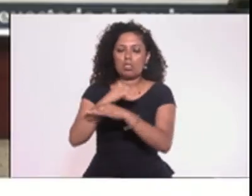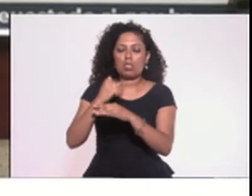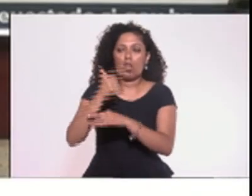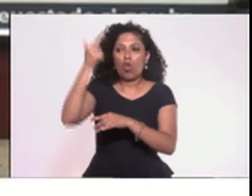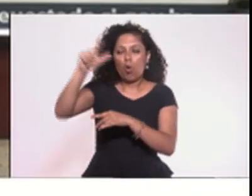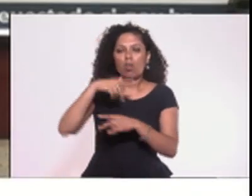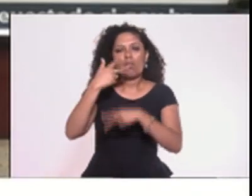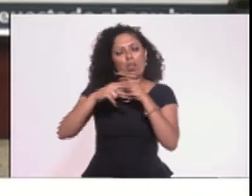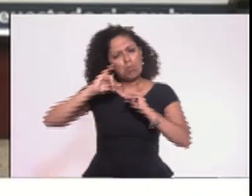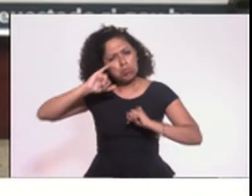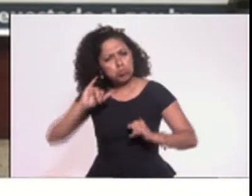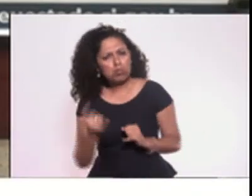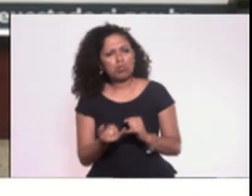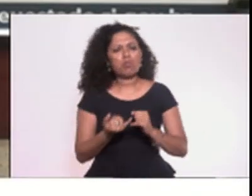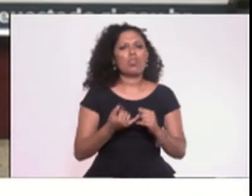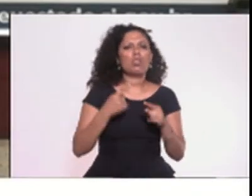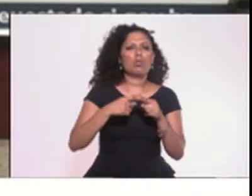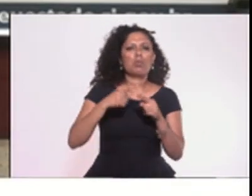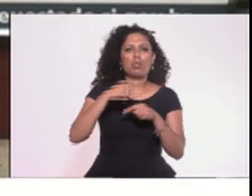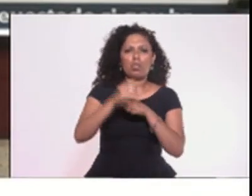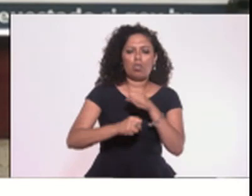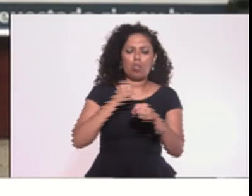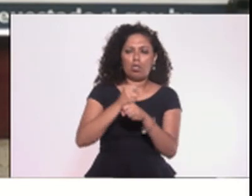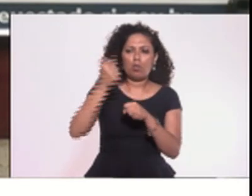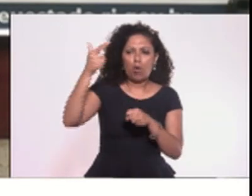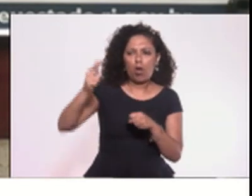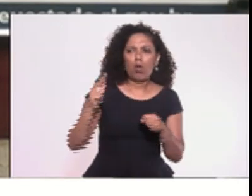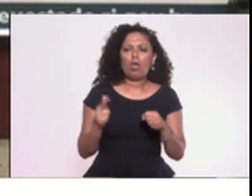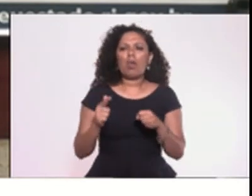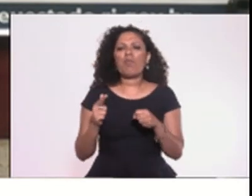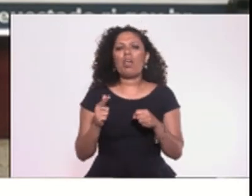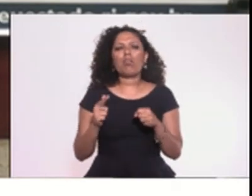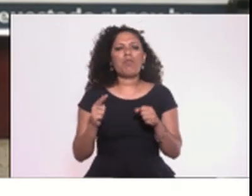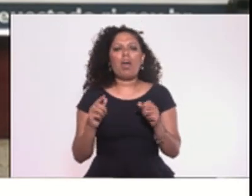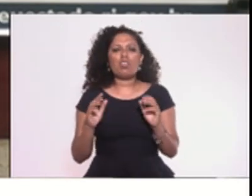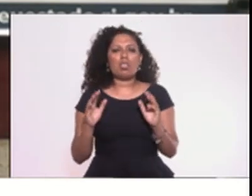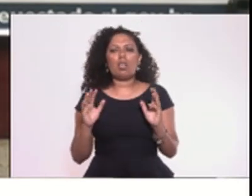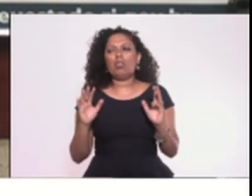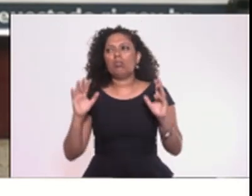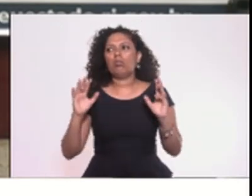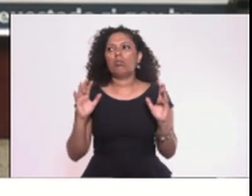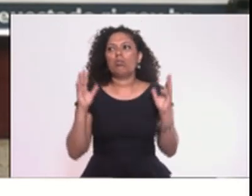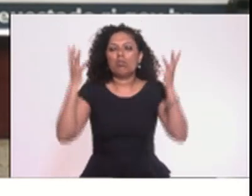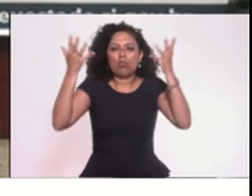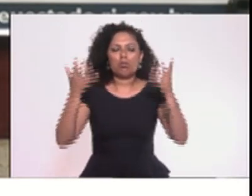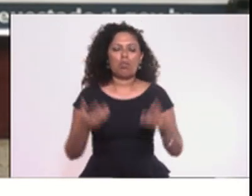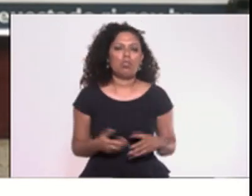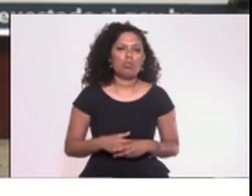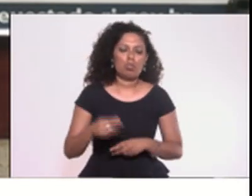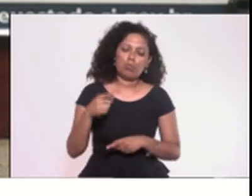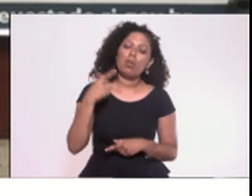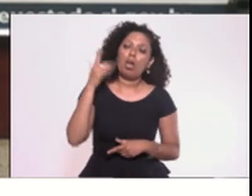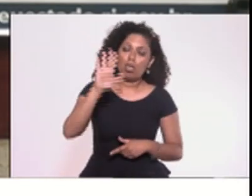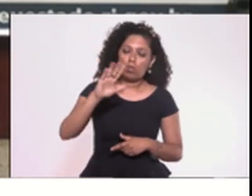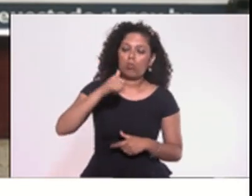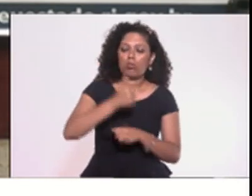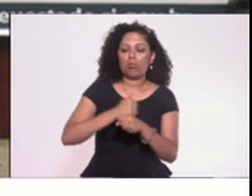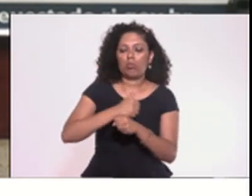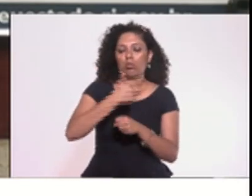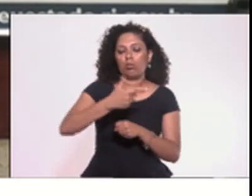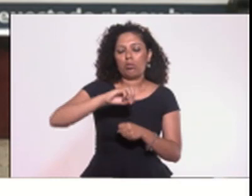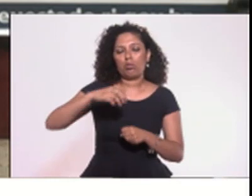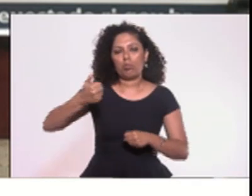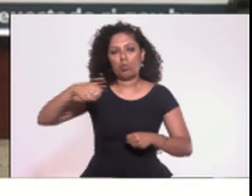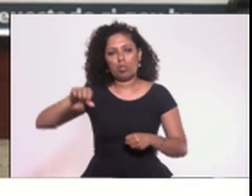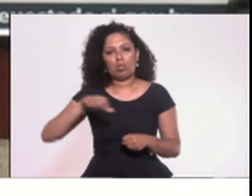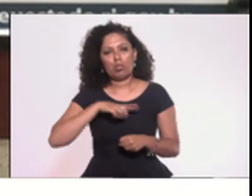mas aproveita porque ano que vem não vai ter de novo esse evento aqui, mas teve em 2018 e teve em 2019. E o